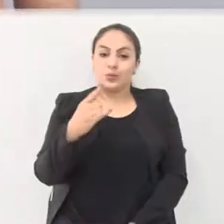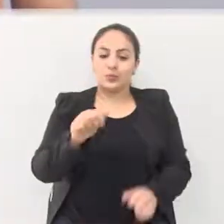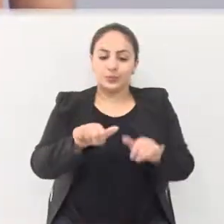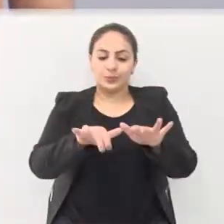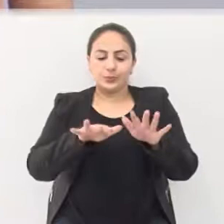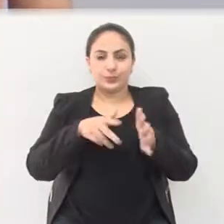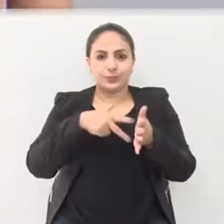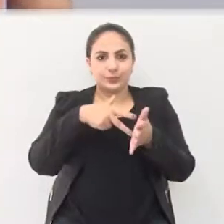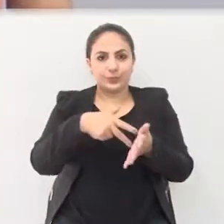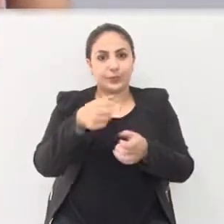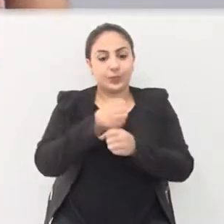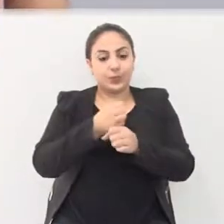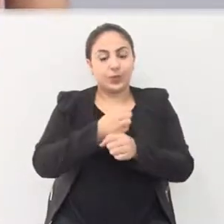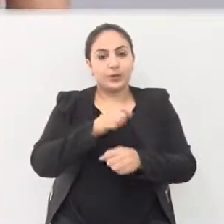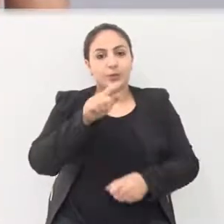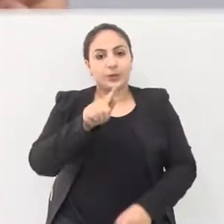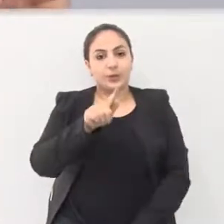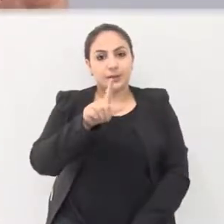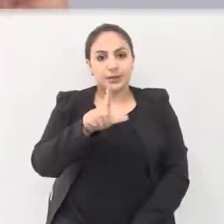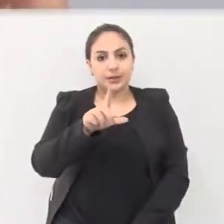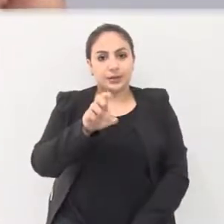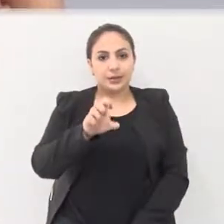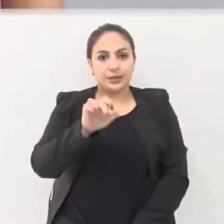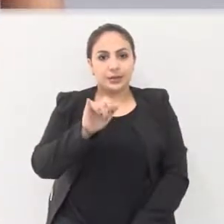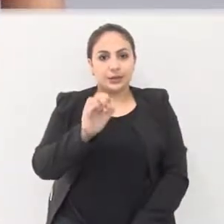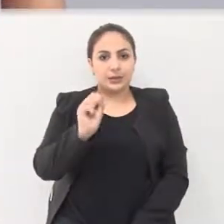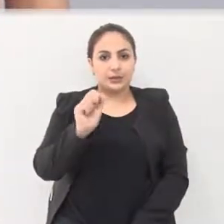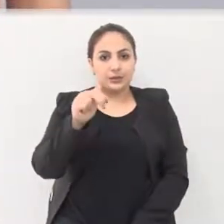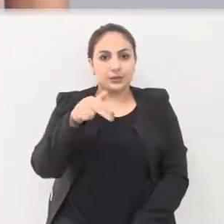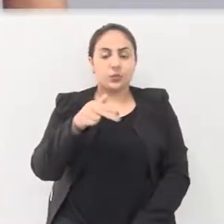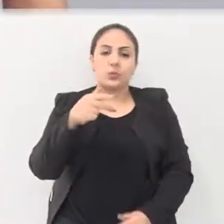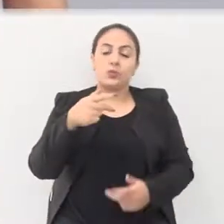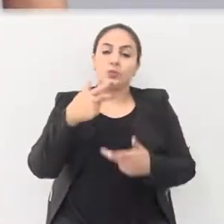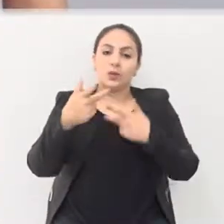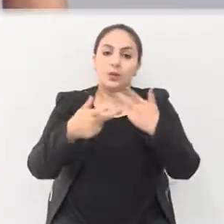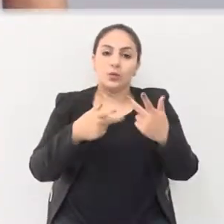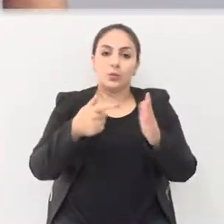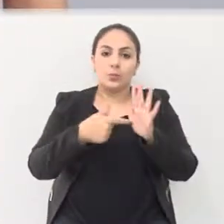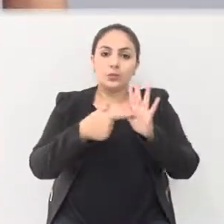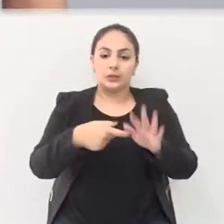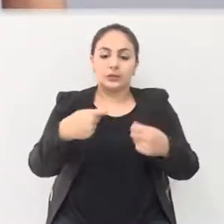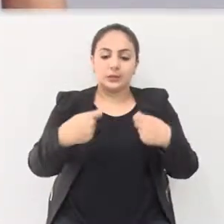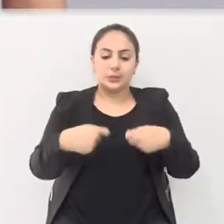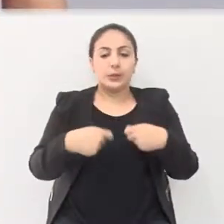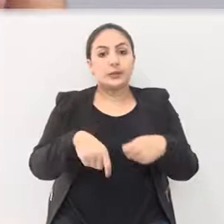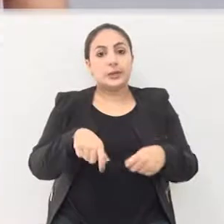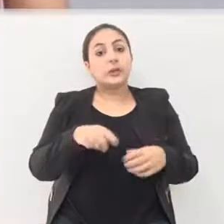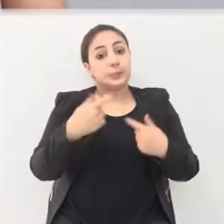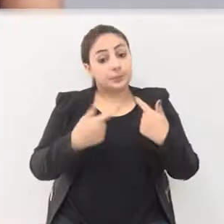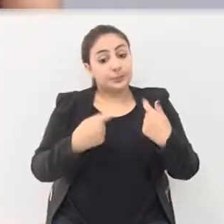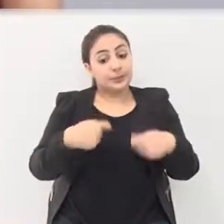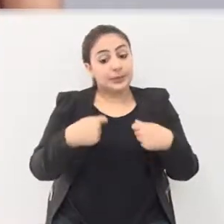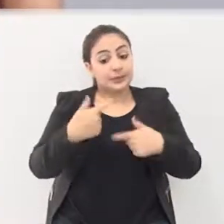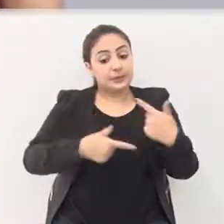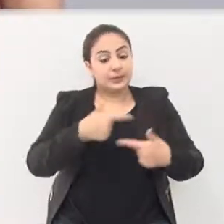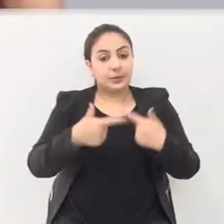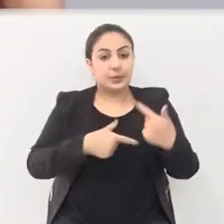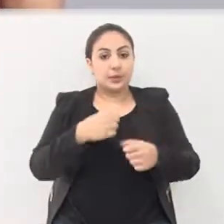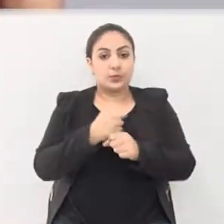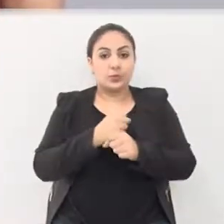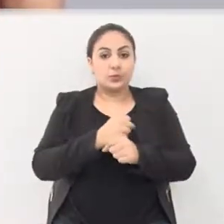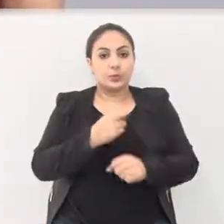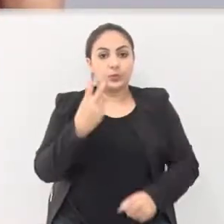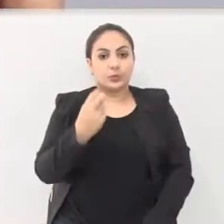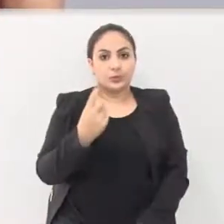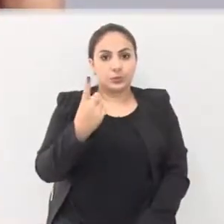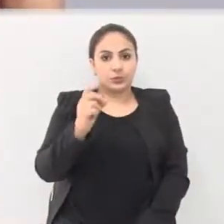No seu último grande expediente do ano, Gleison Consalter optou por apresentar demandas que ainda precisam ser trabalhadas